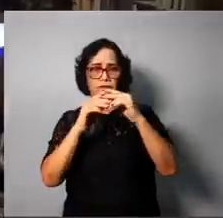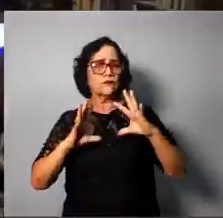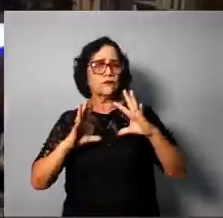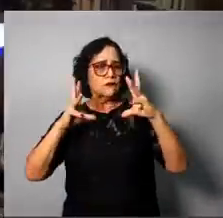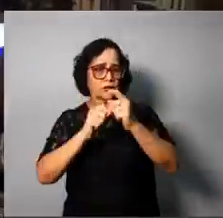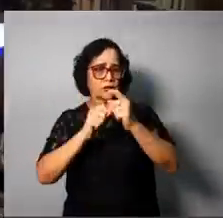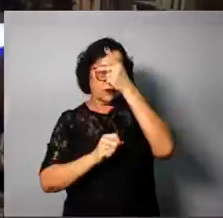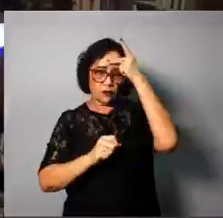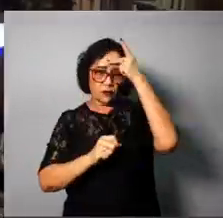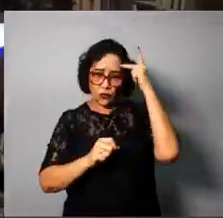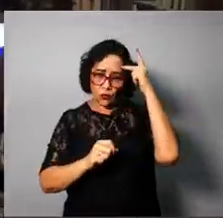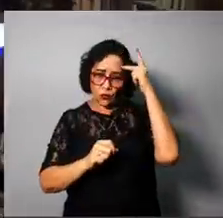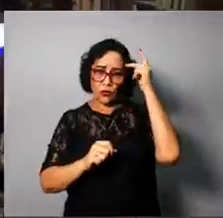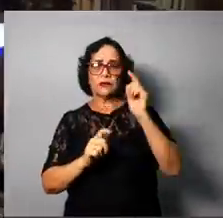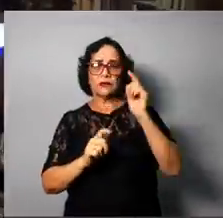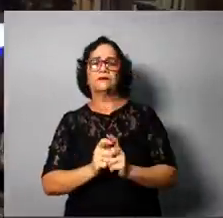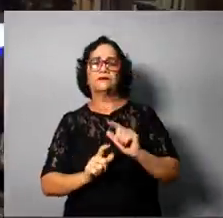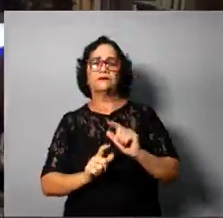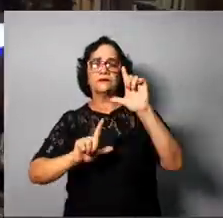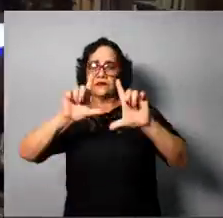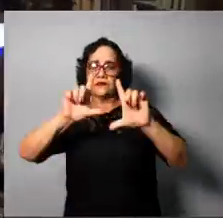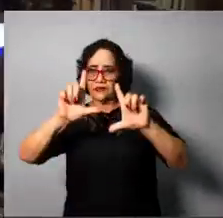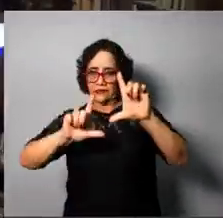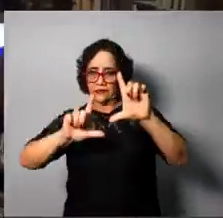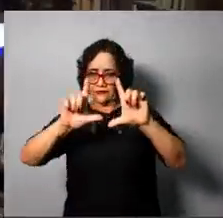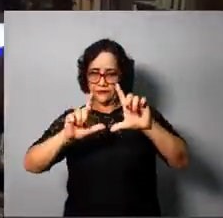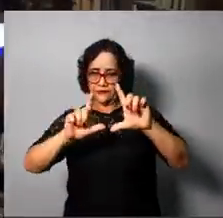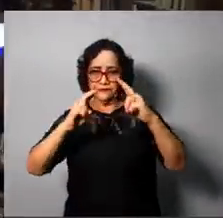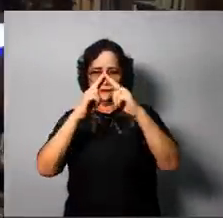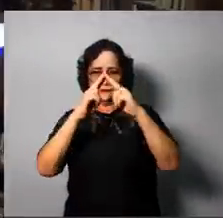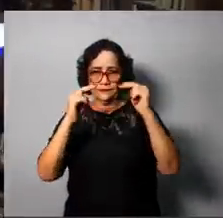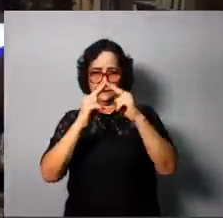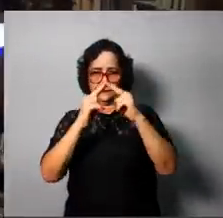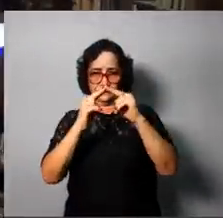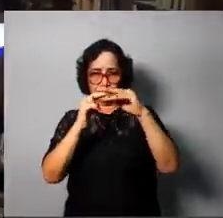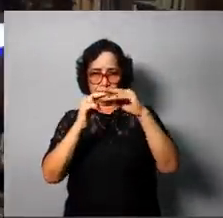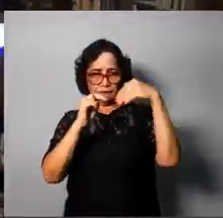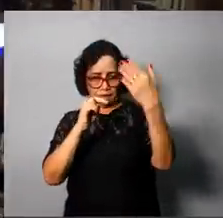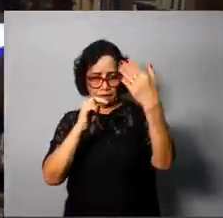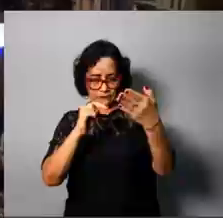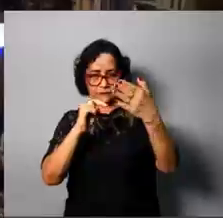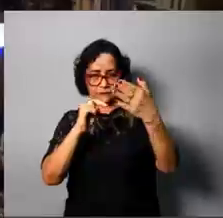acompanham pela TV Nazaré.